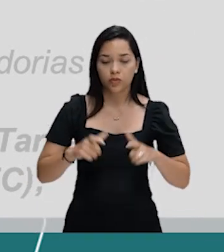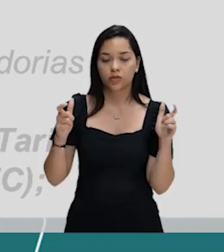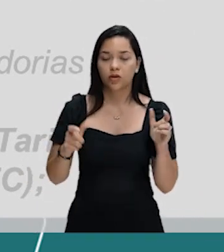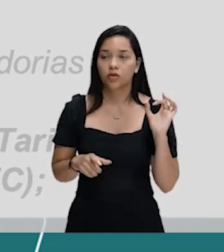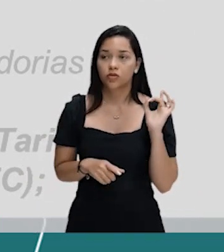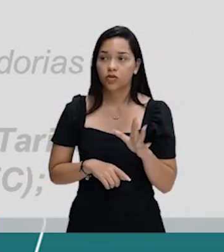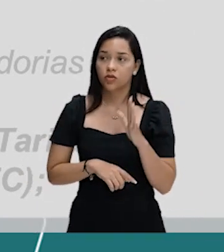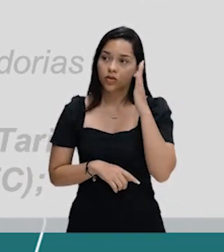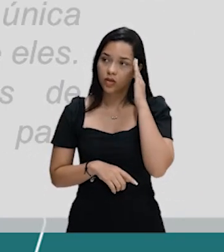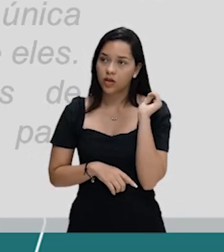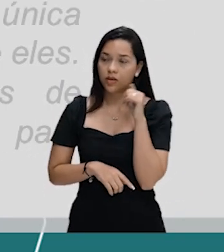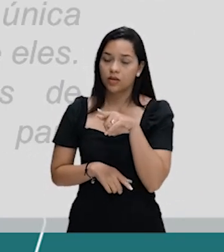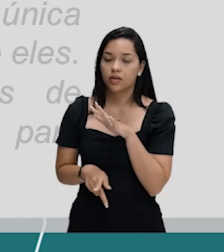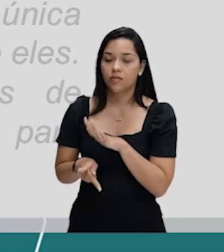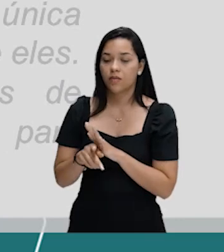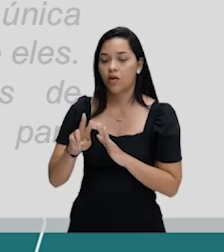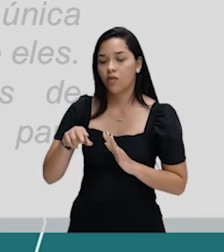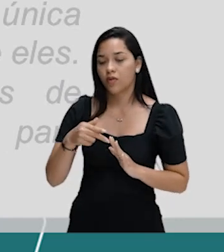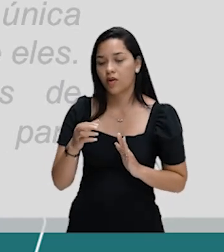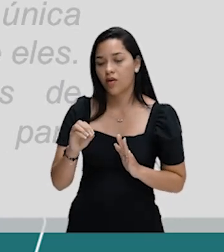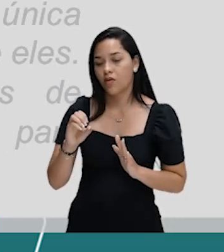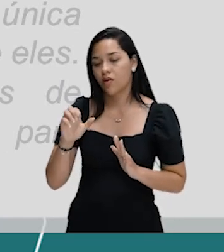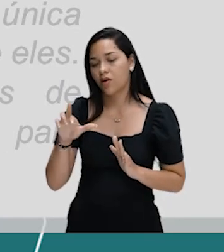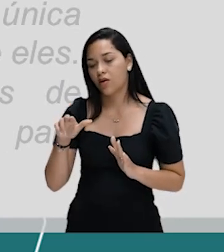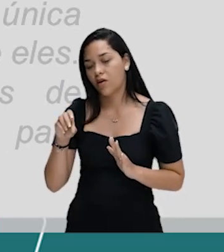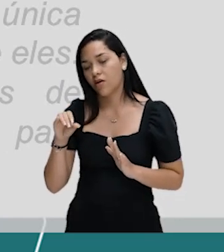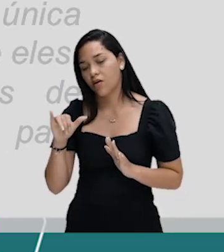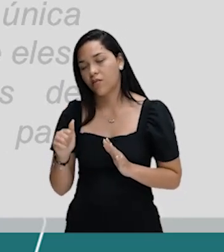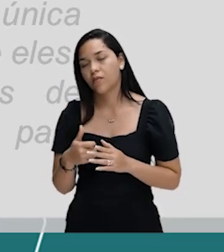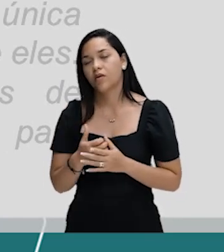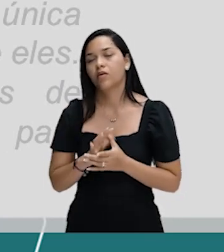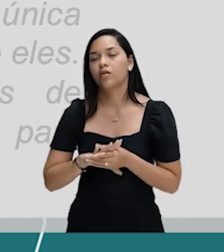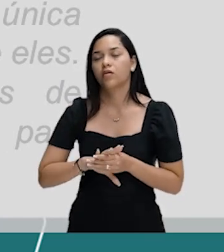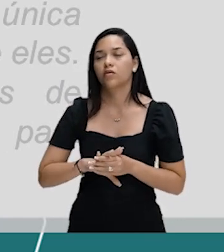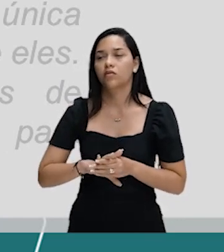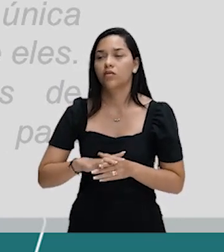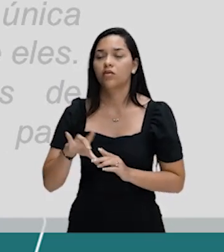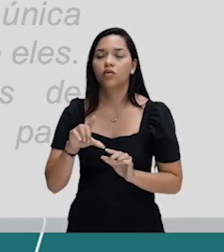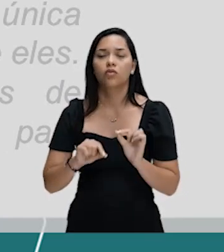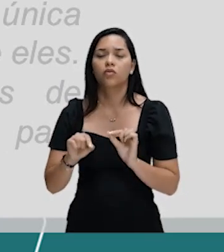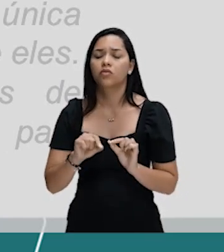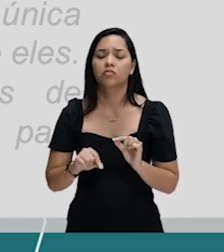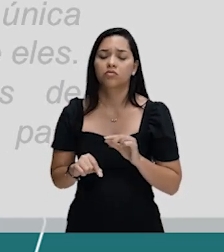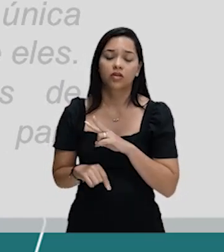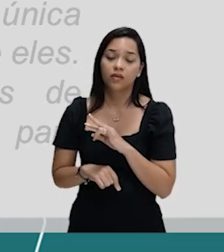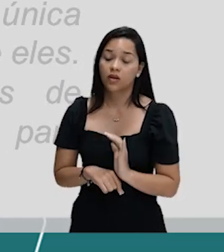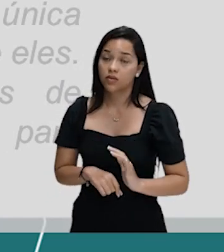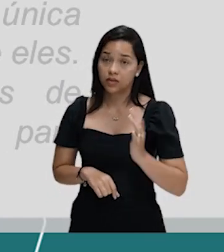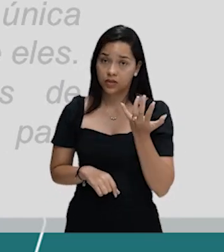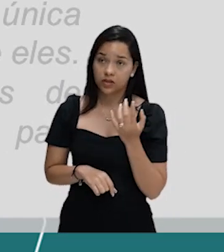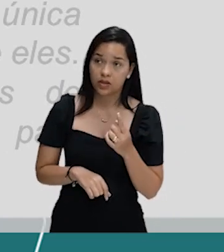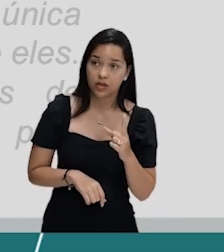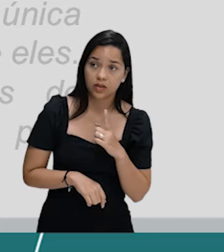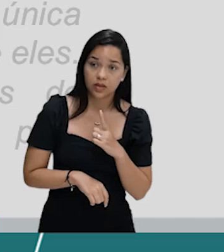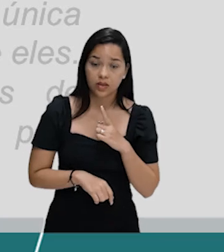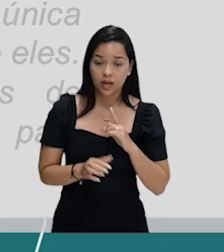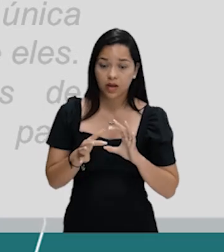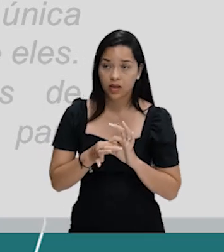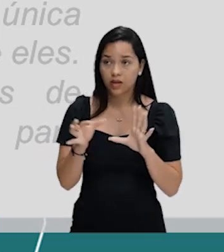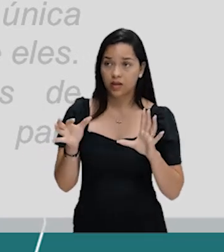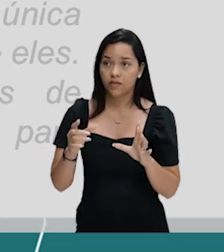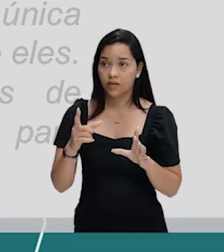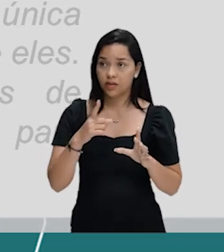que só quem já chegou aqui foi a União Europeia. A primeira delas é a ideia do mercado comum. O que vai acontecer nisso, Marcos? Tu tem a livre circulação